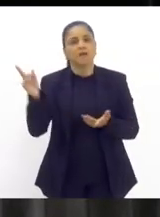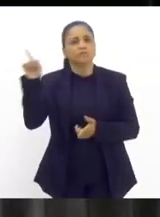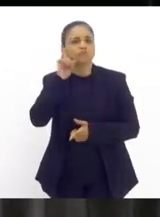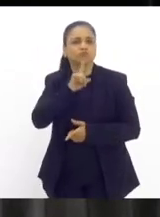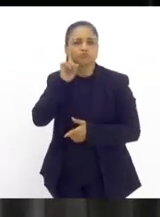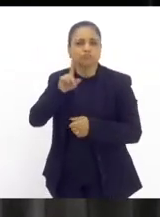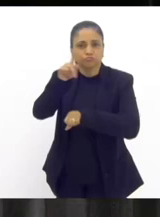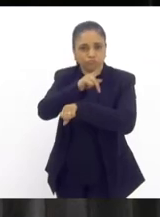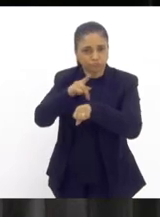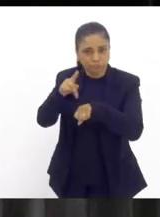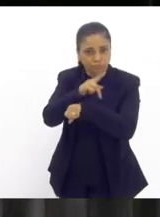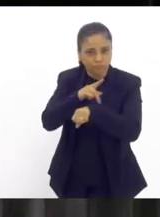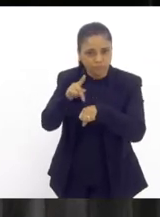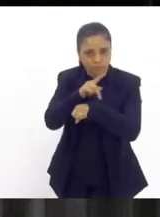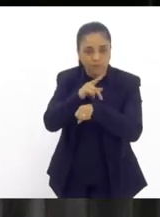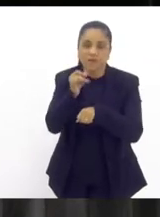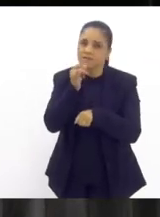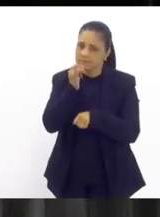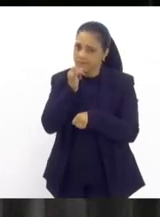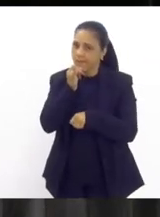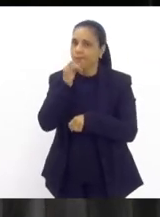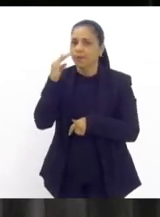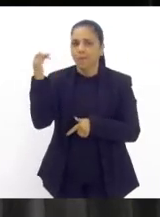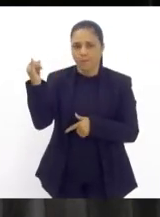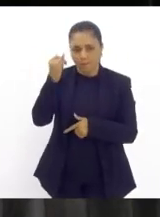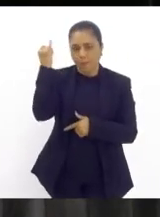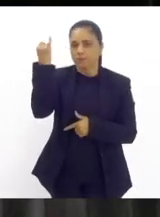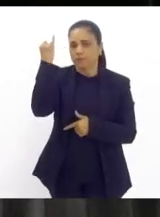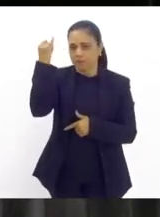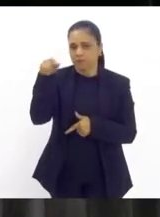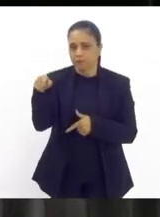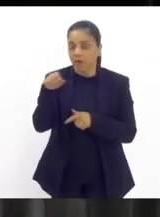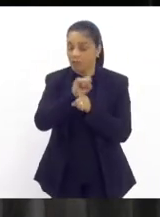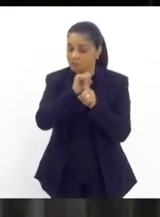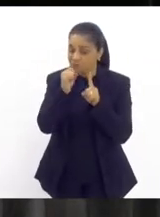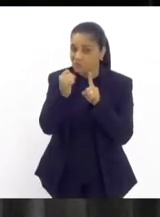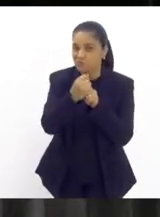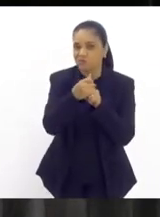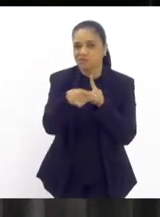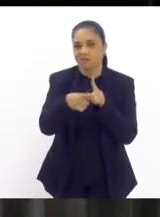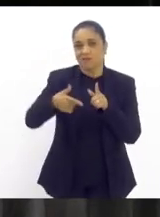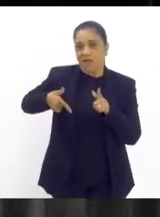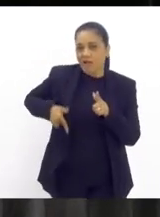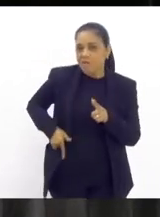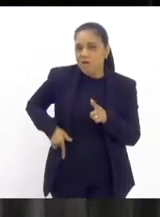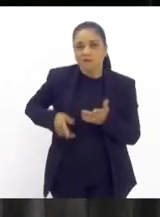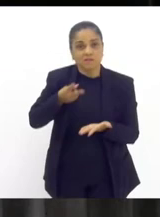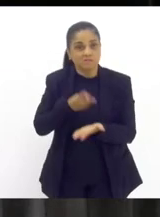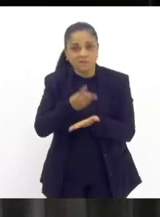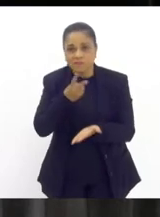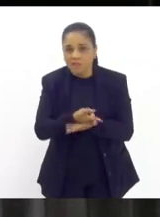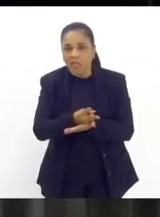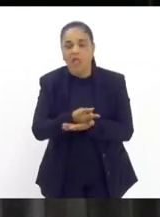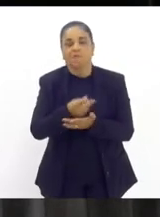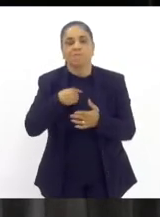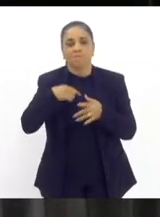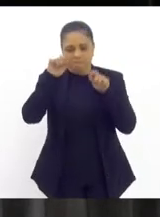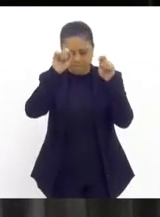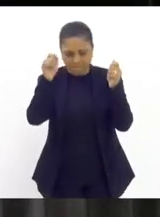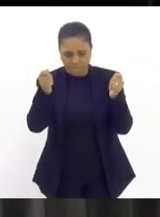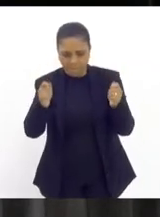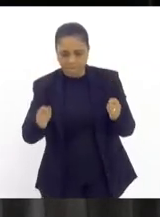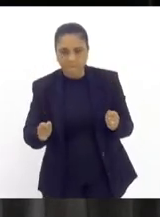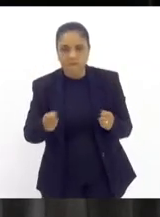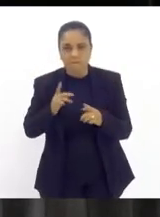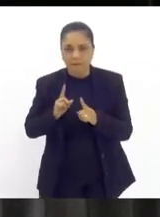é importante de trazer esse exemplo é porque é uma sociedade altamente armada que tem detectores de metais nas